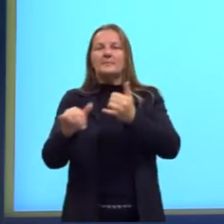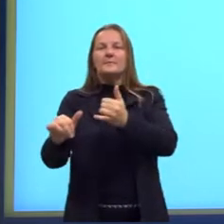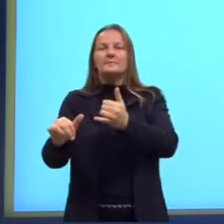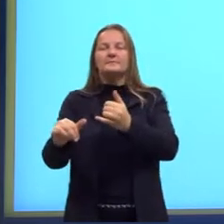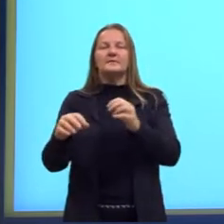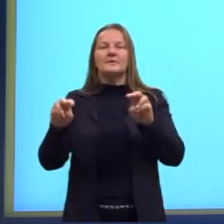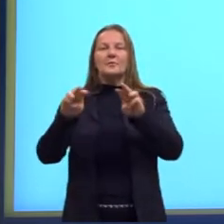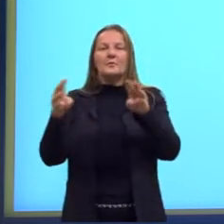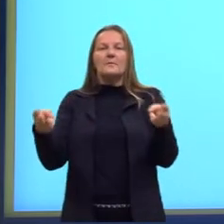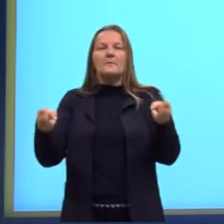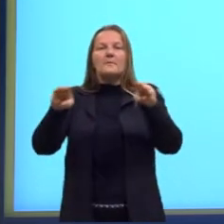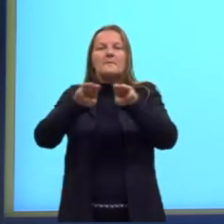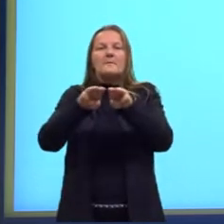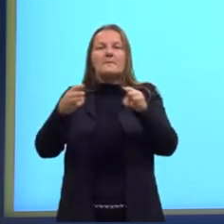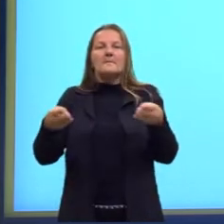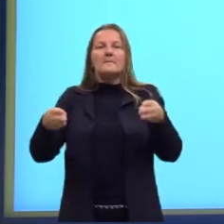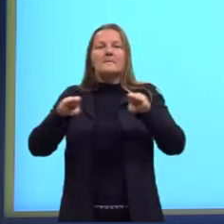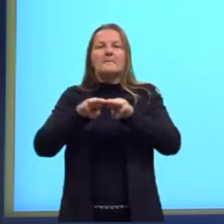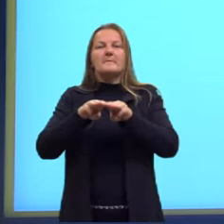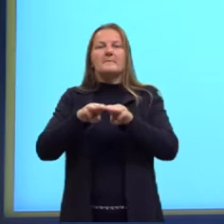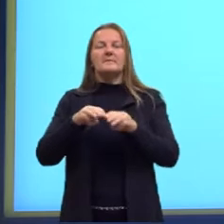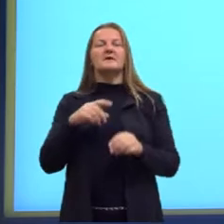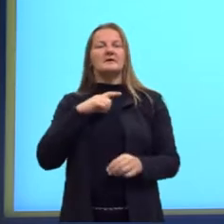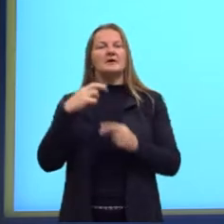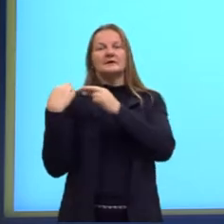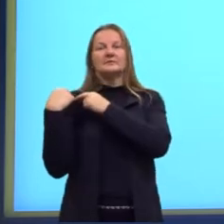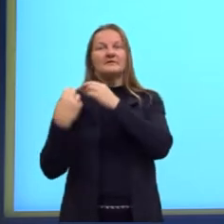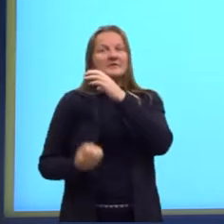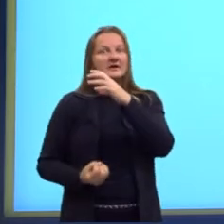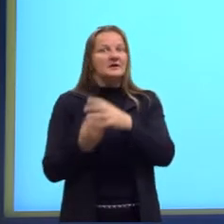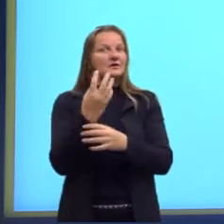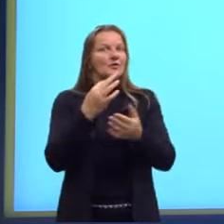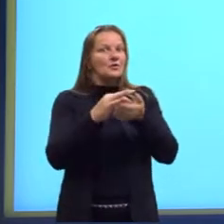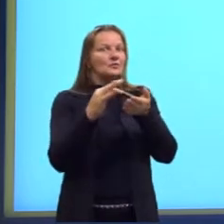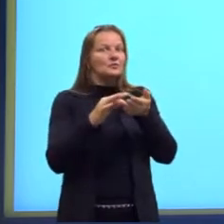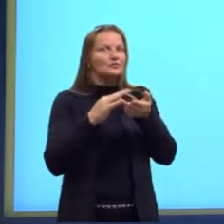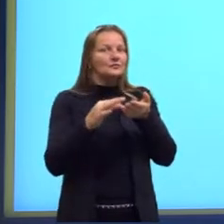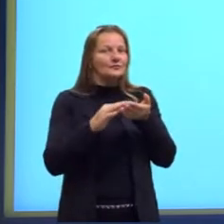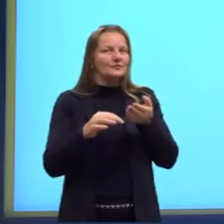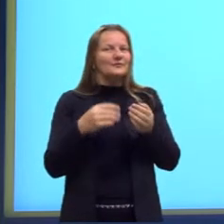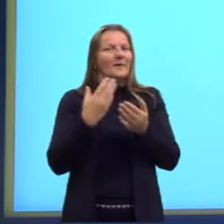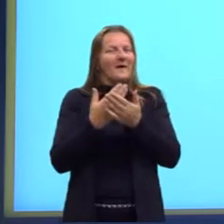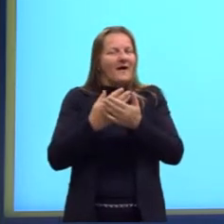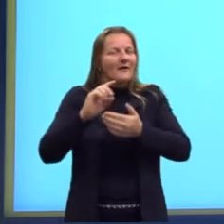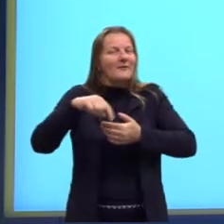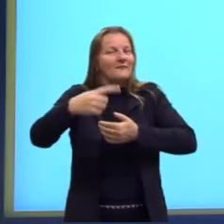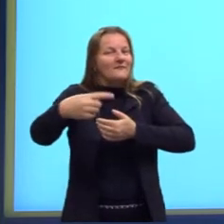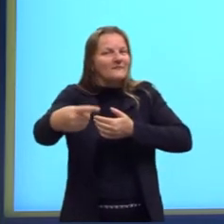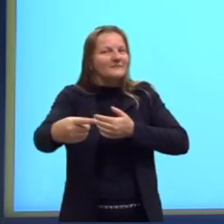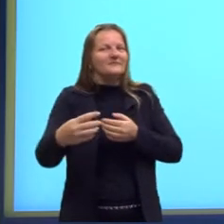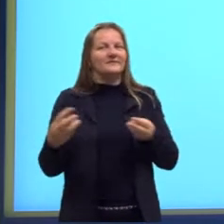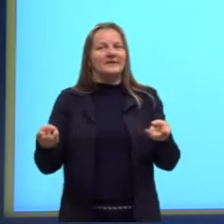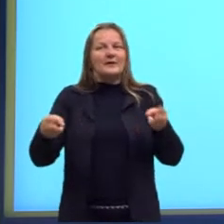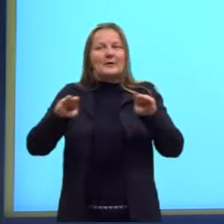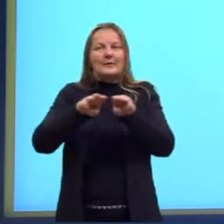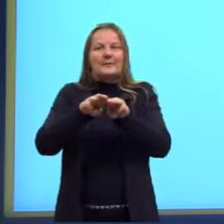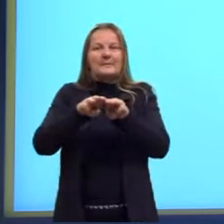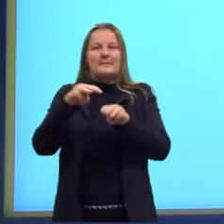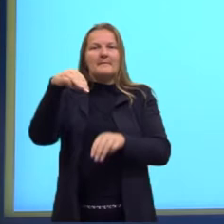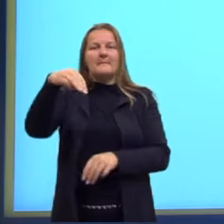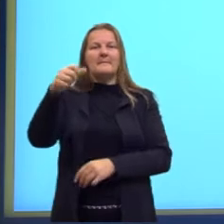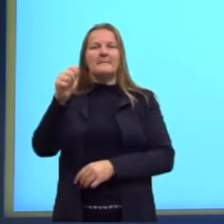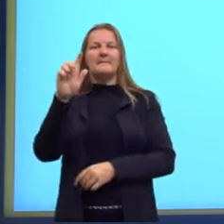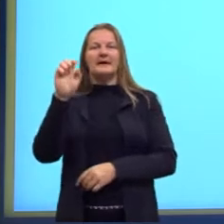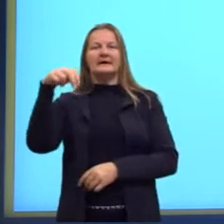pelo magnetismo aqui já é um certo é spoiler das nossas próximas aulas né que vai ter relação